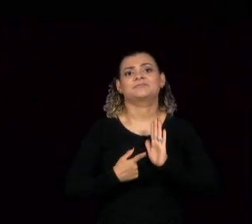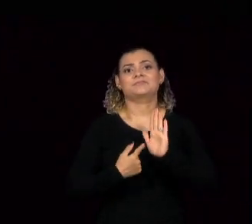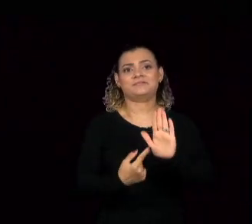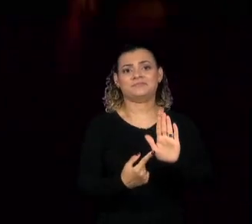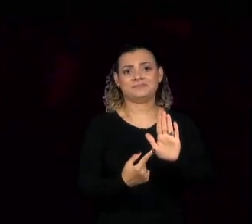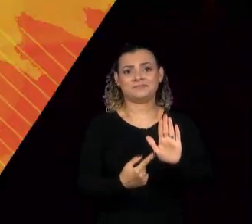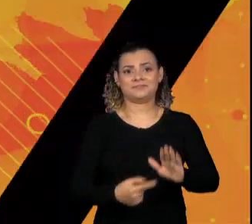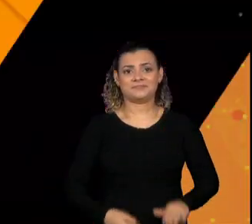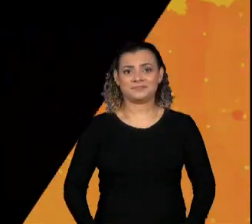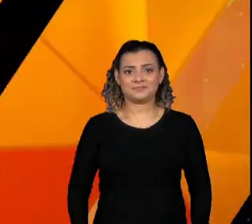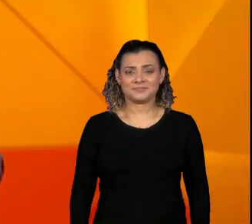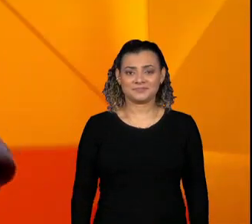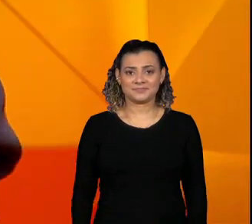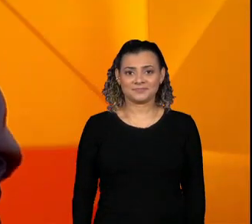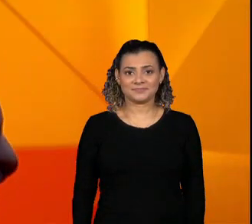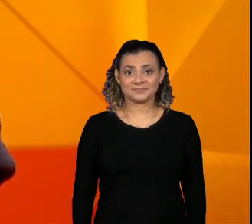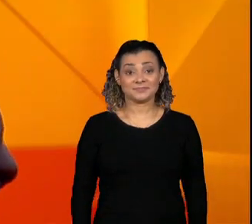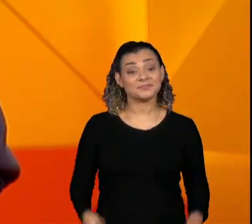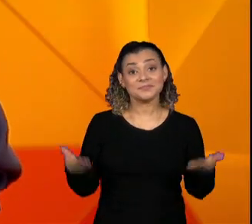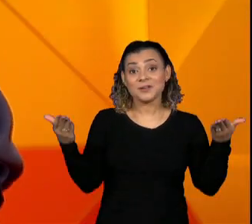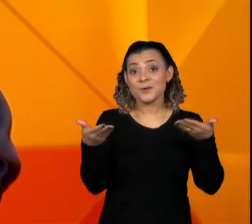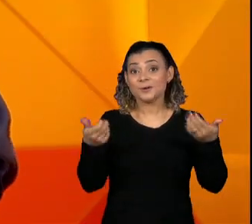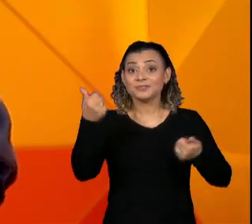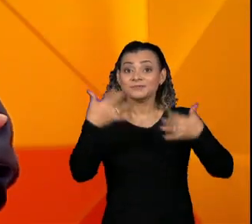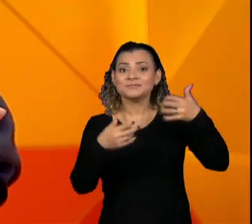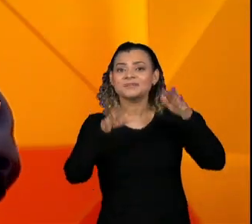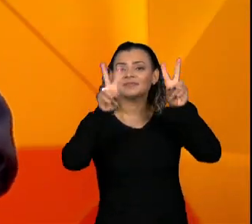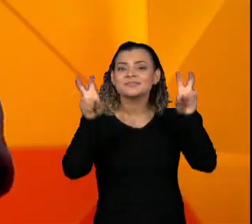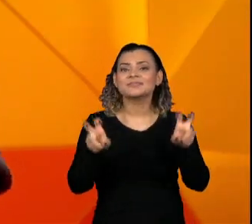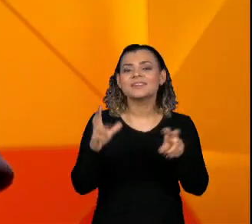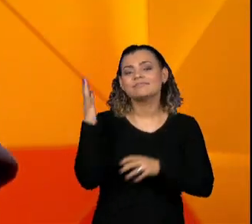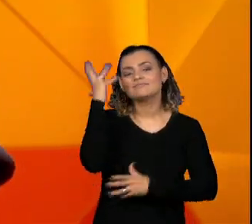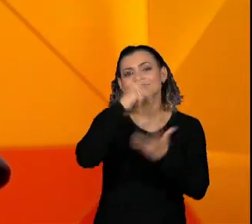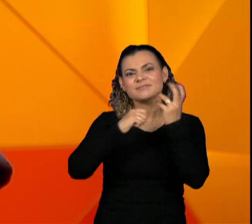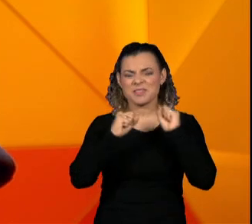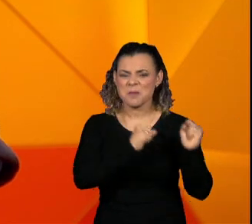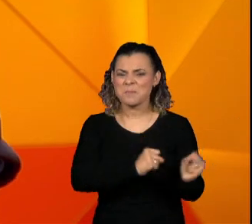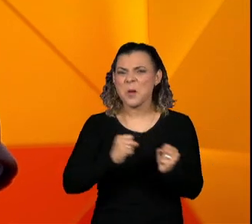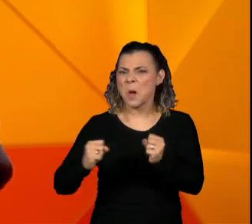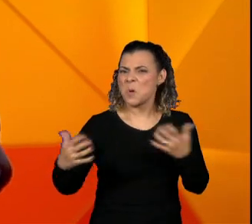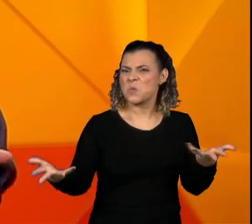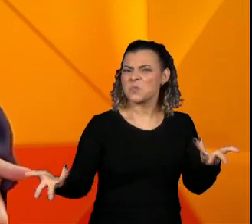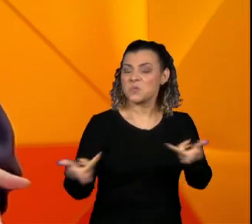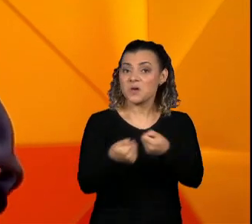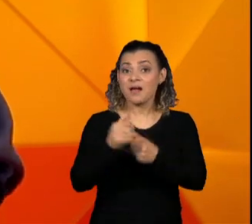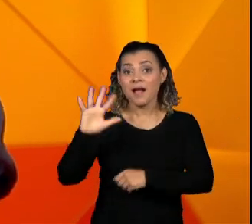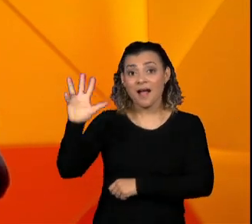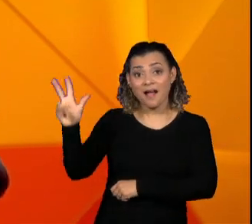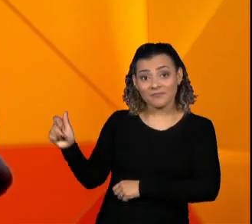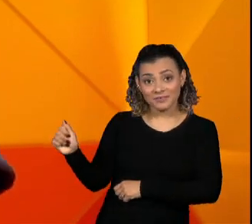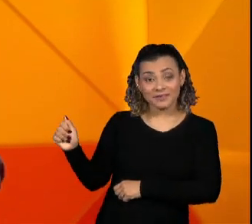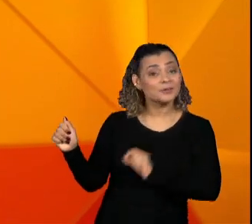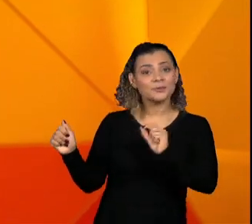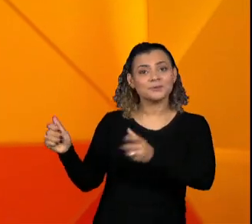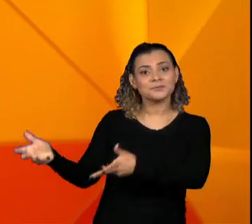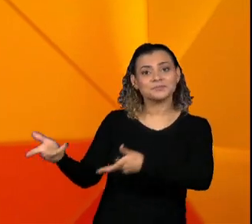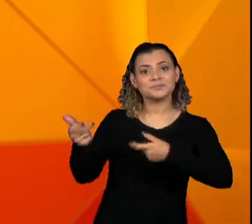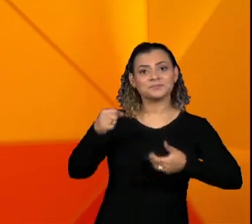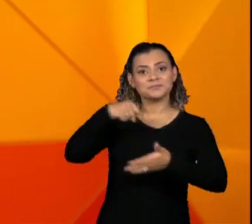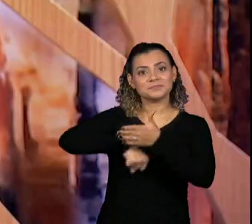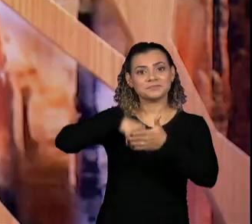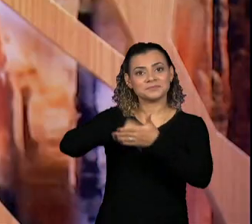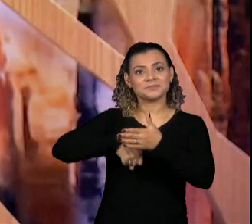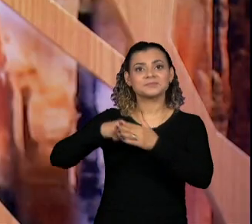é o completo. E para a gente falar das belezas e da potência que é a África, eu recebo aqui a empreendedora e ativista